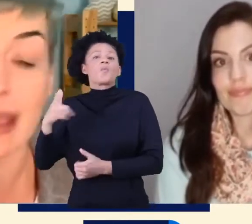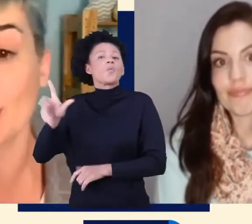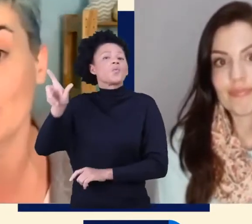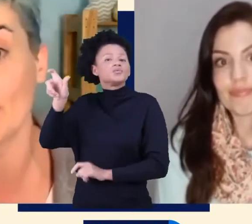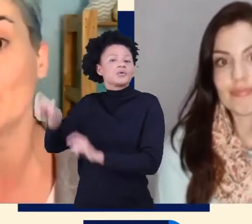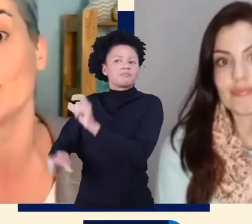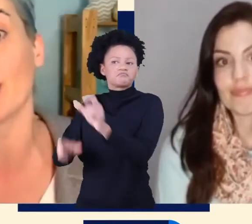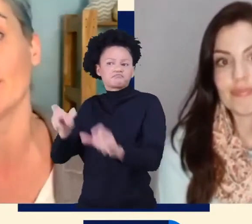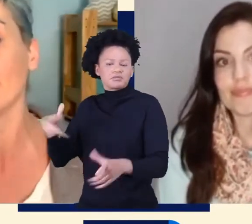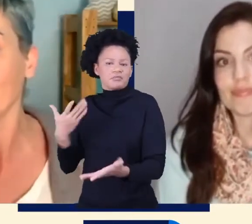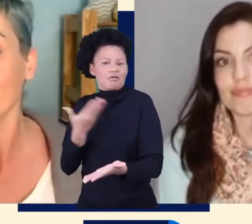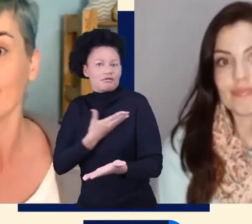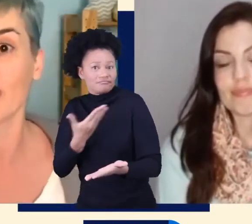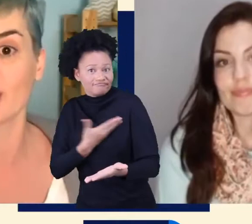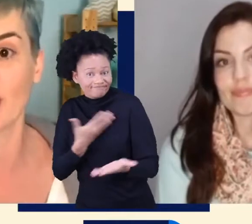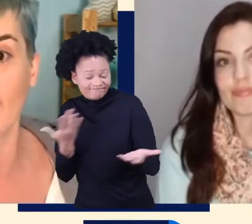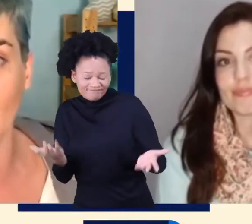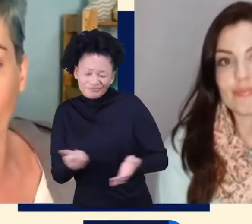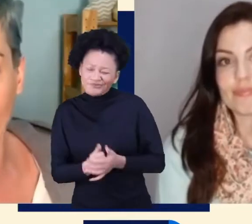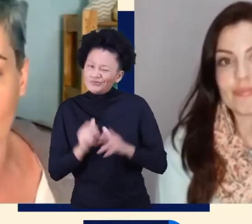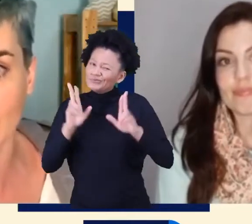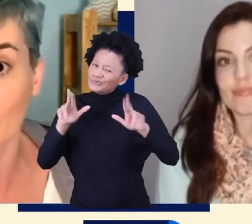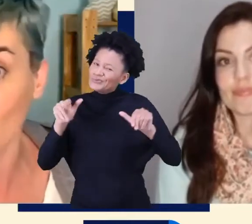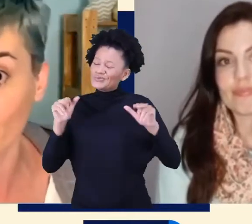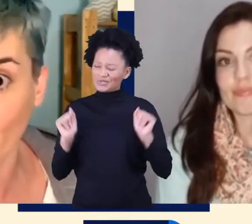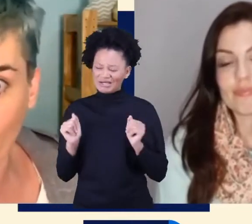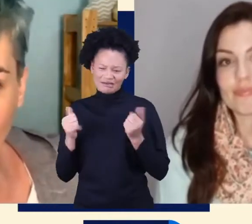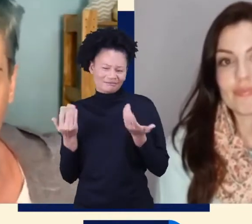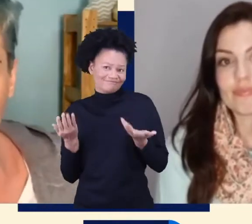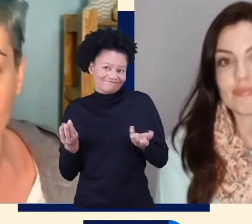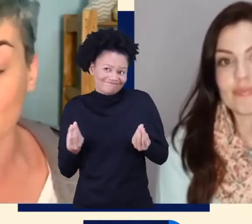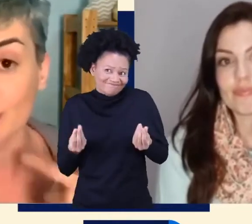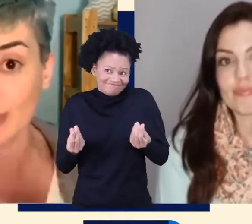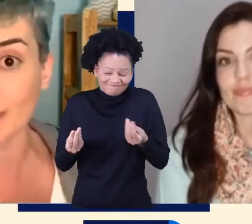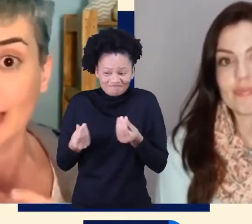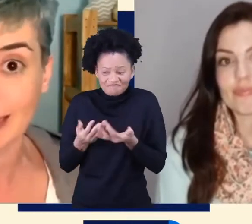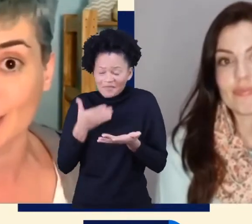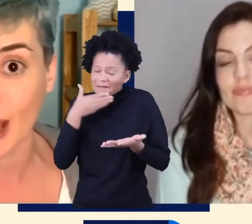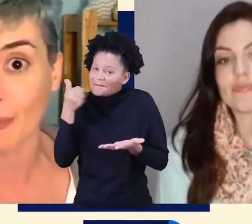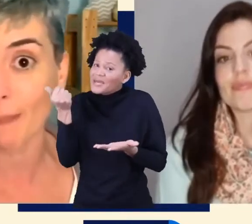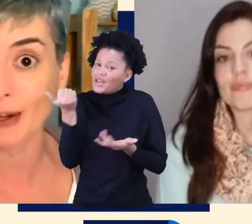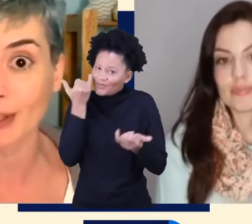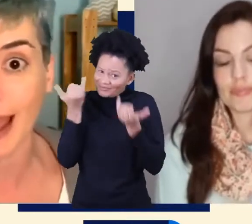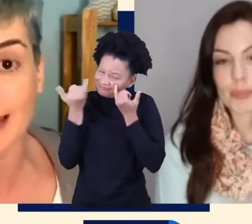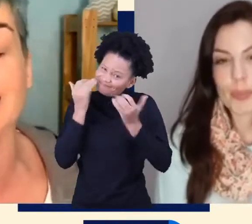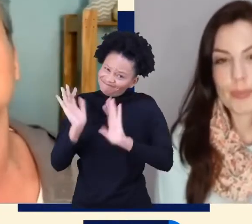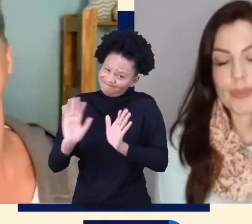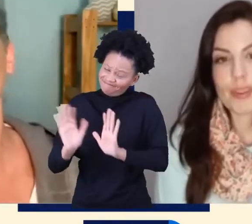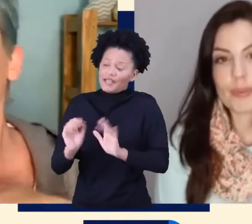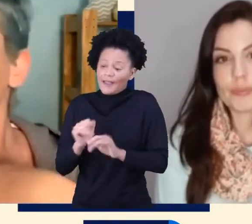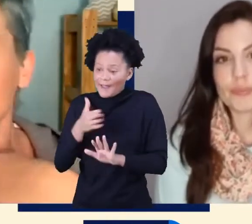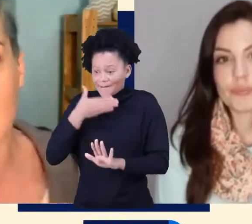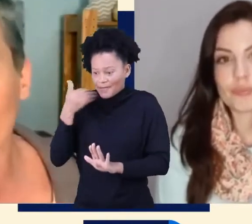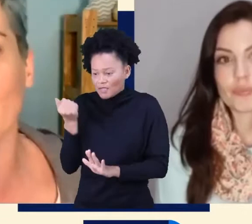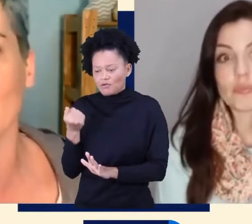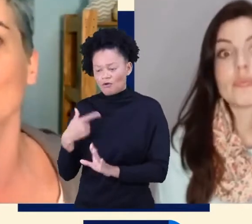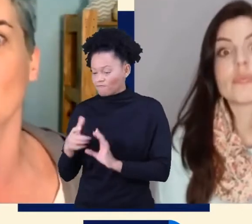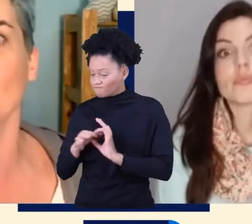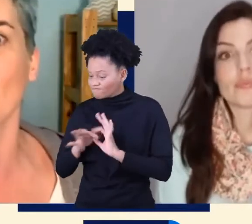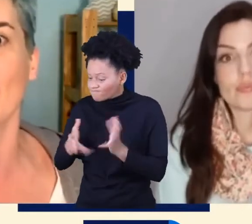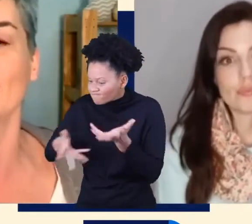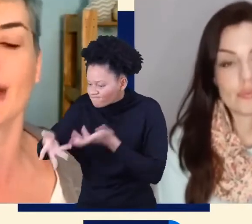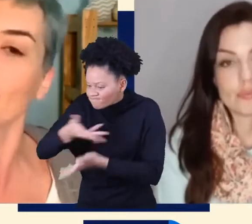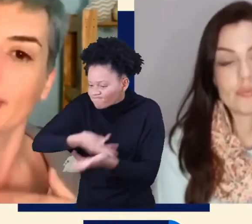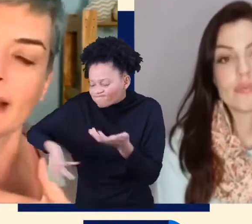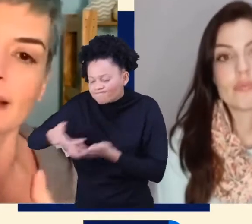amigos, e aí pelos amigos nunca vai chegar, talvez, da melhor forma a informação. E se você mantém esse diálogo aberto em casa, você sempre vai ter o